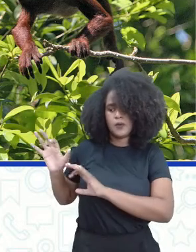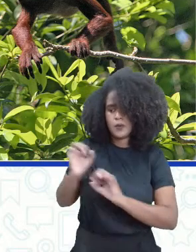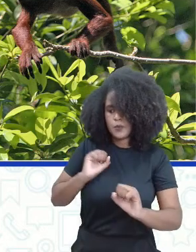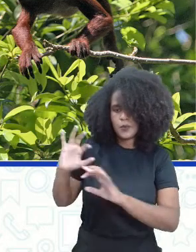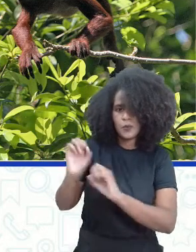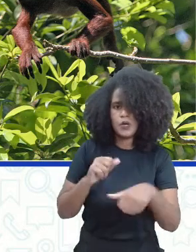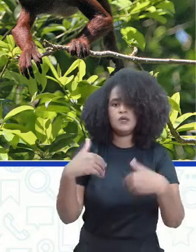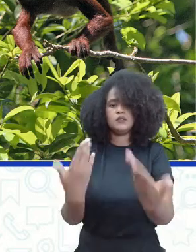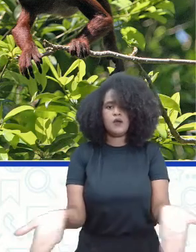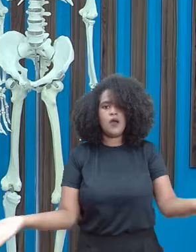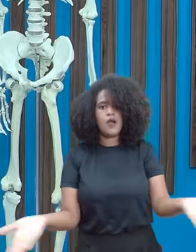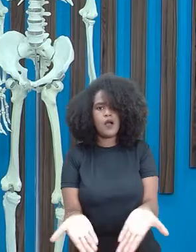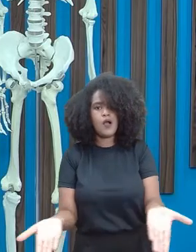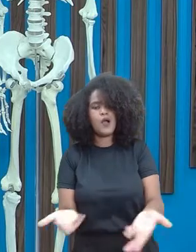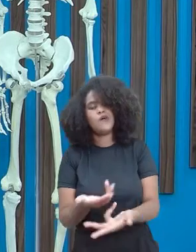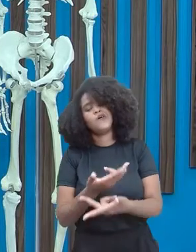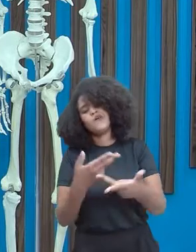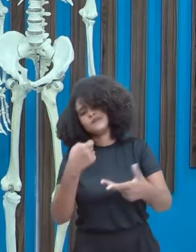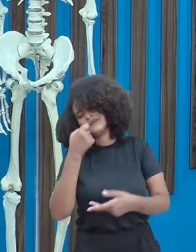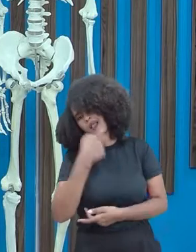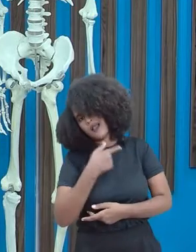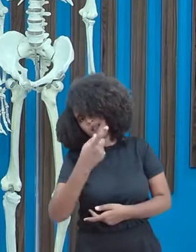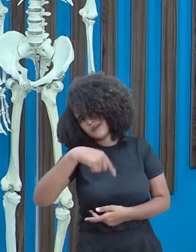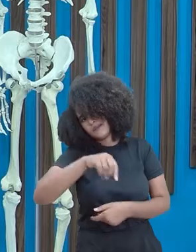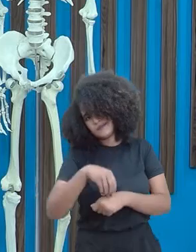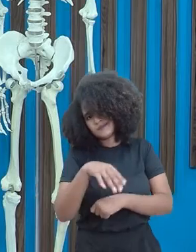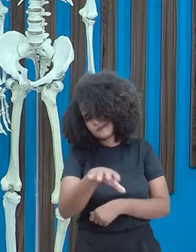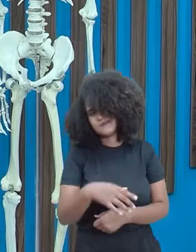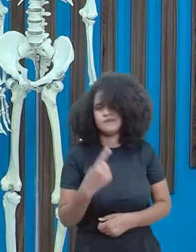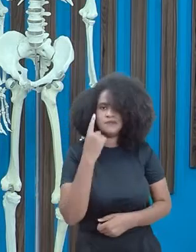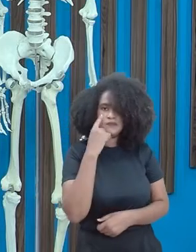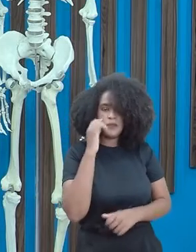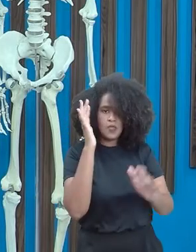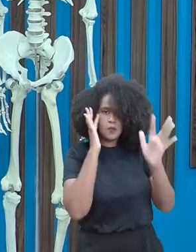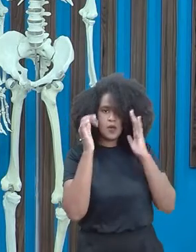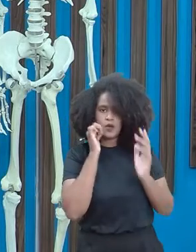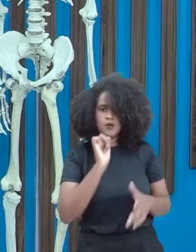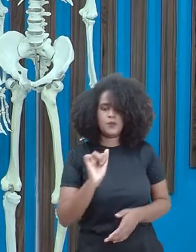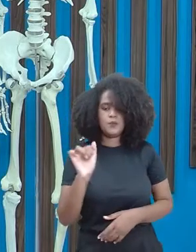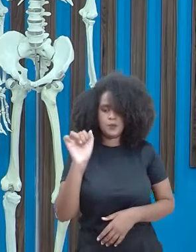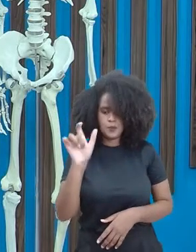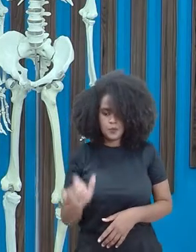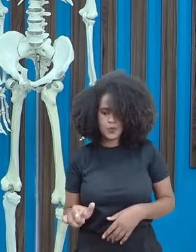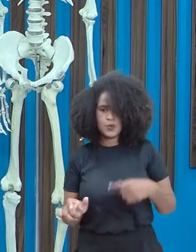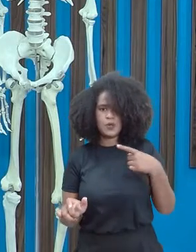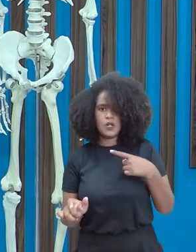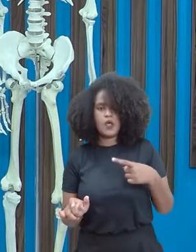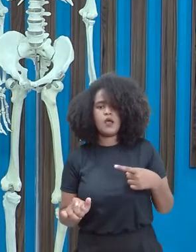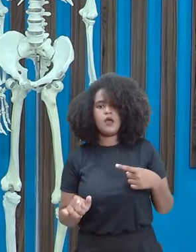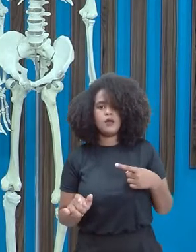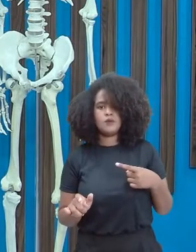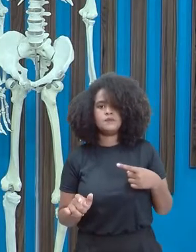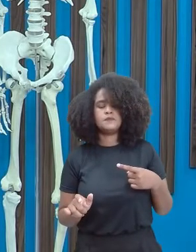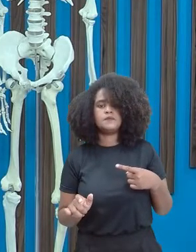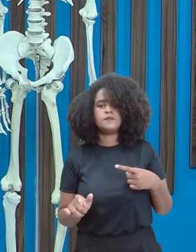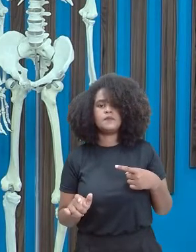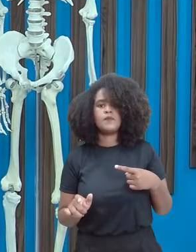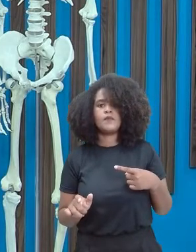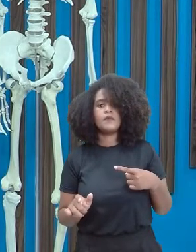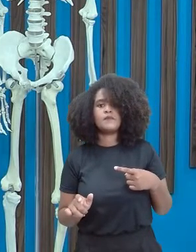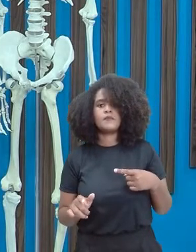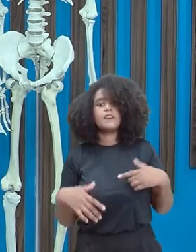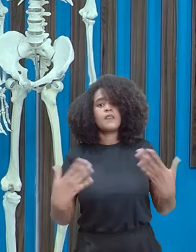para falar para vocês. O que é que eu vou dizer? Imagine, não é? Uma mulher, no seu período fértil, ela vai